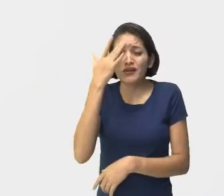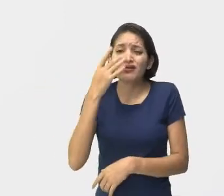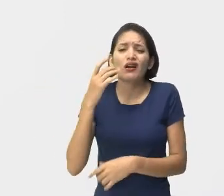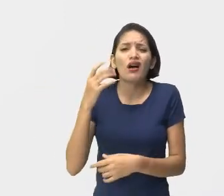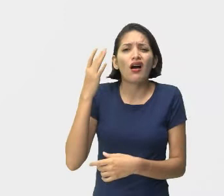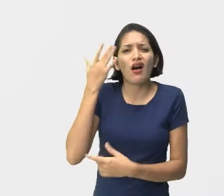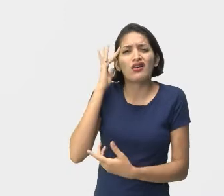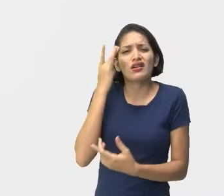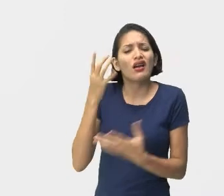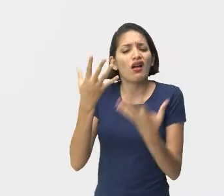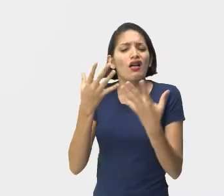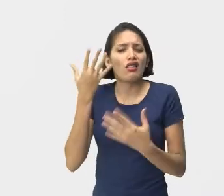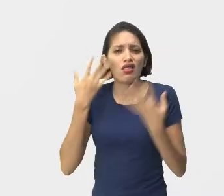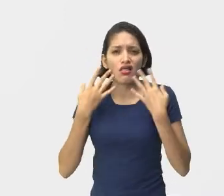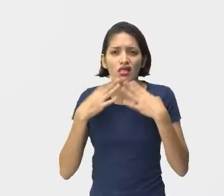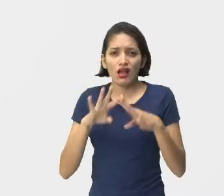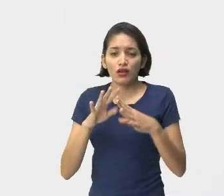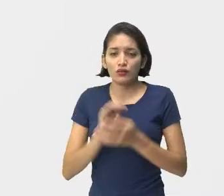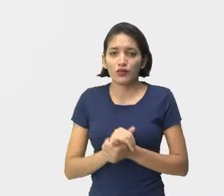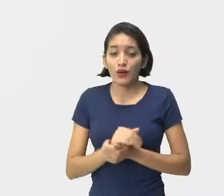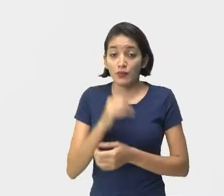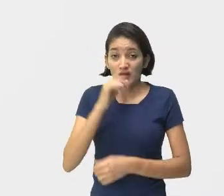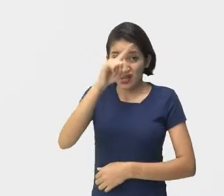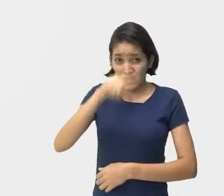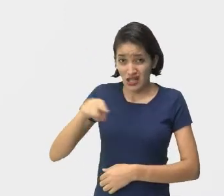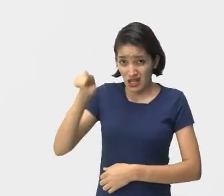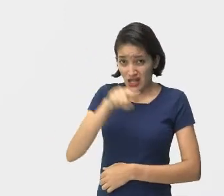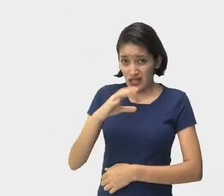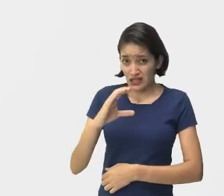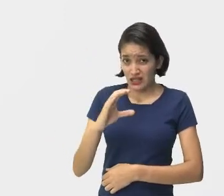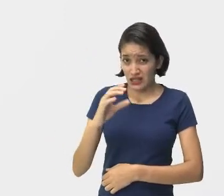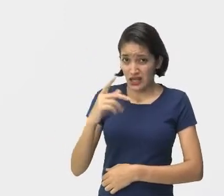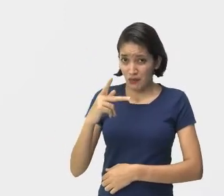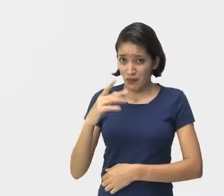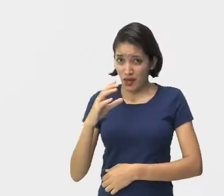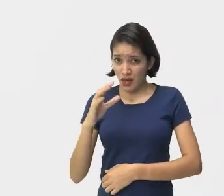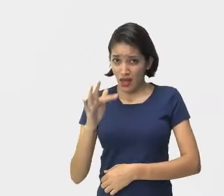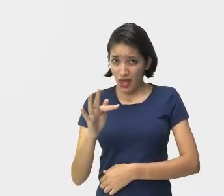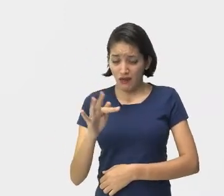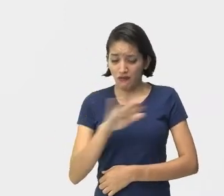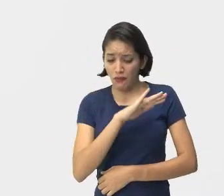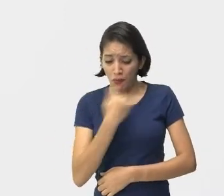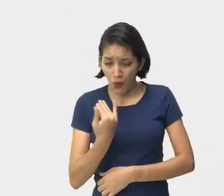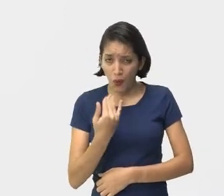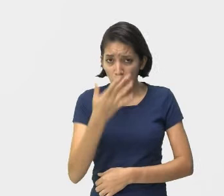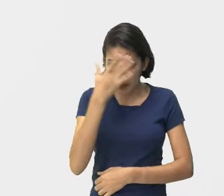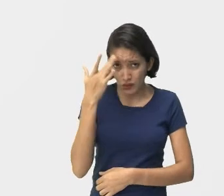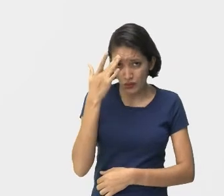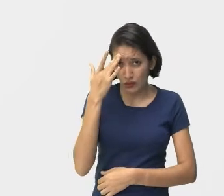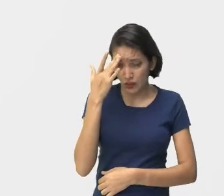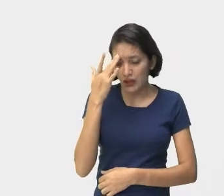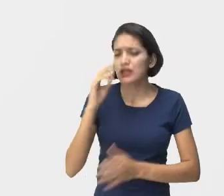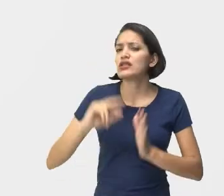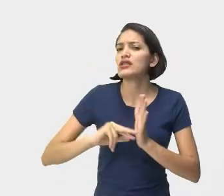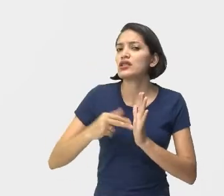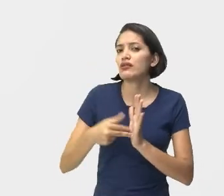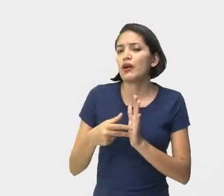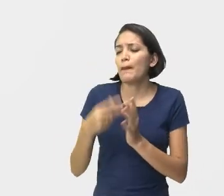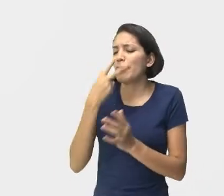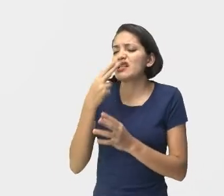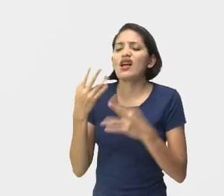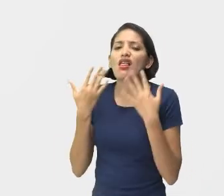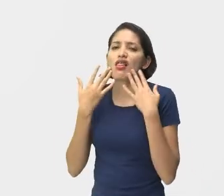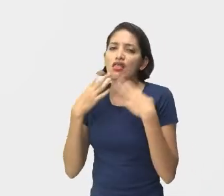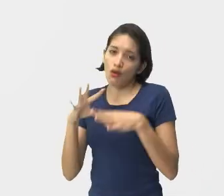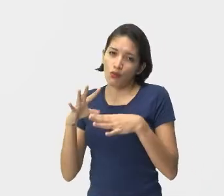Alguém fala aí, cancelou o CPF, né, matou alguém, alguém foi eliminado. Quer dizer, se naturalizou a